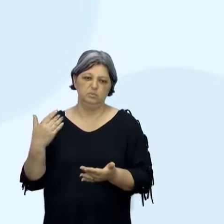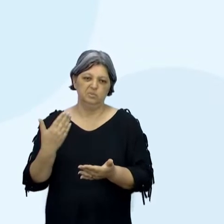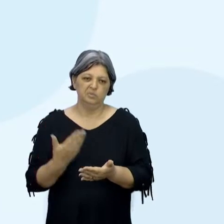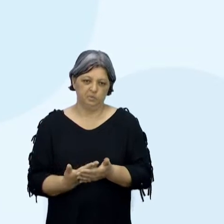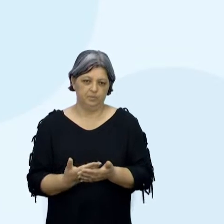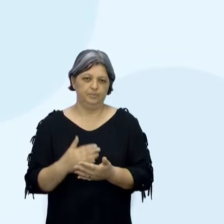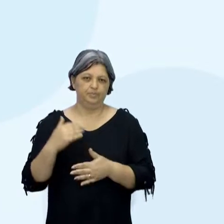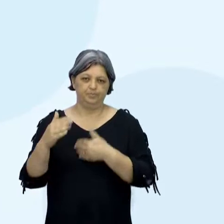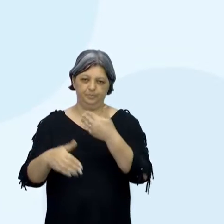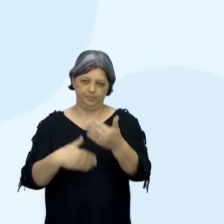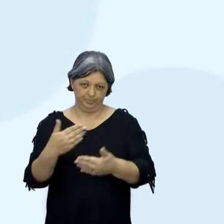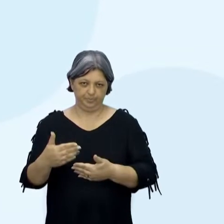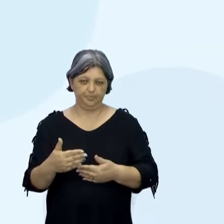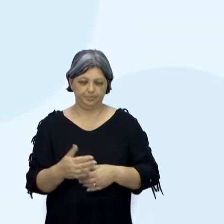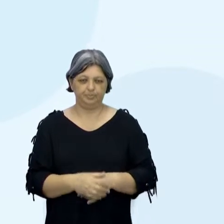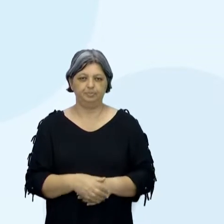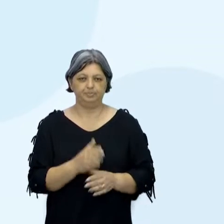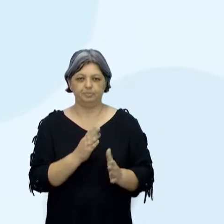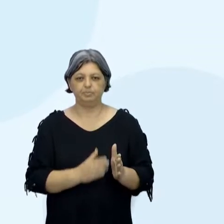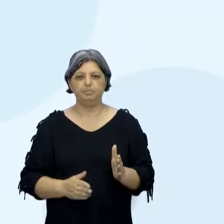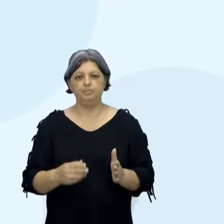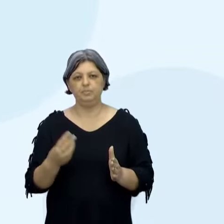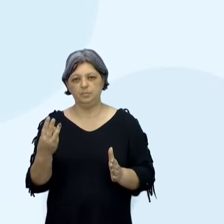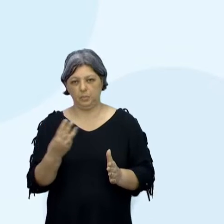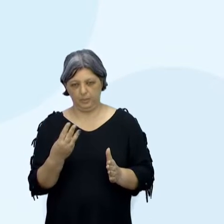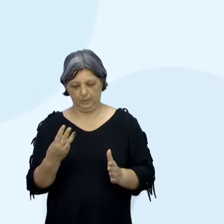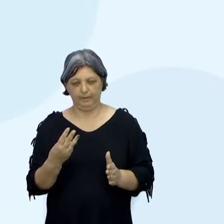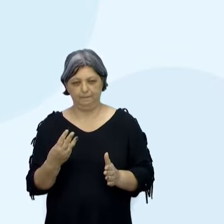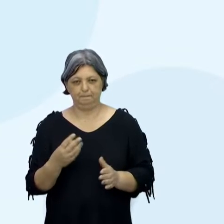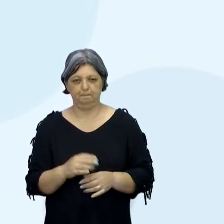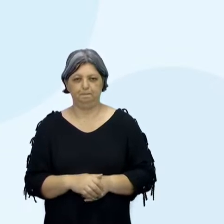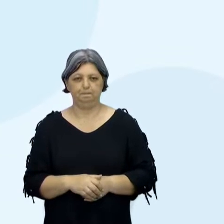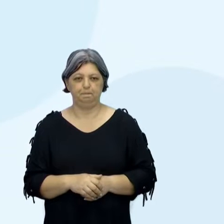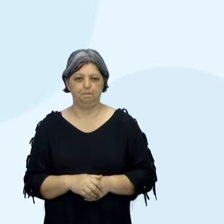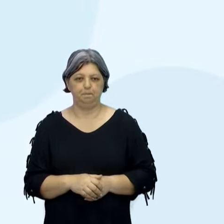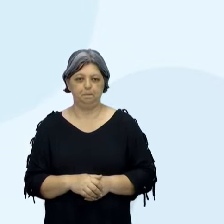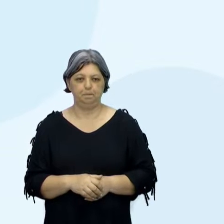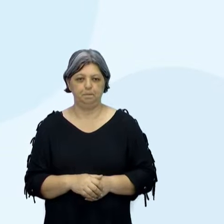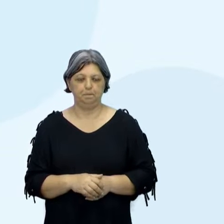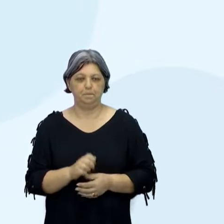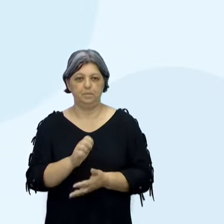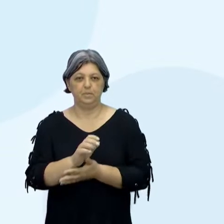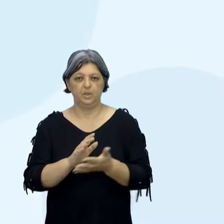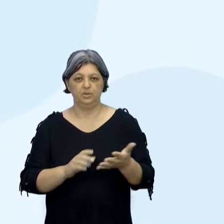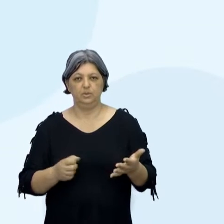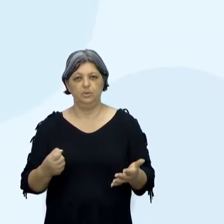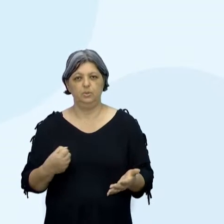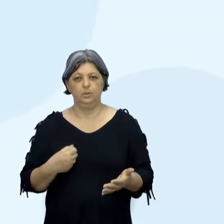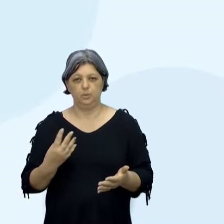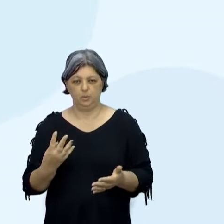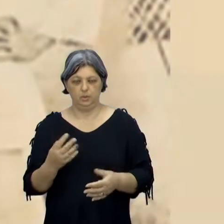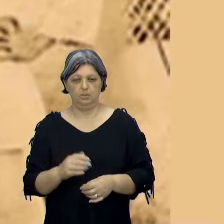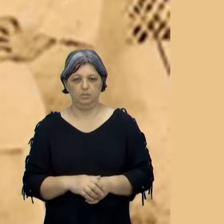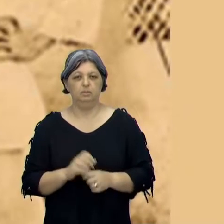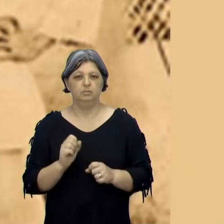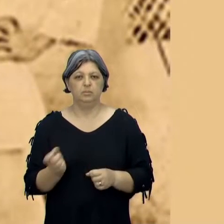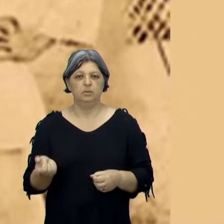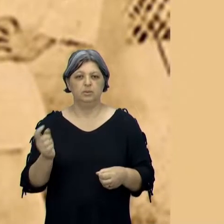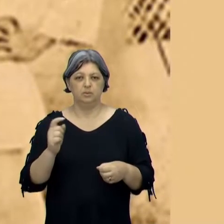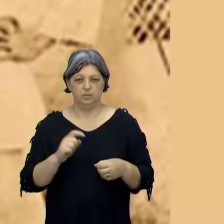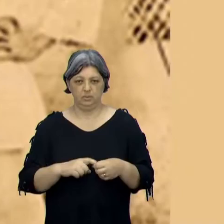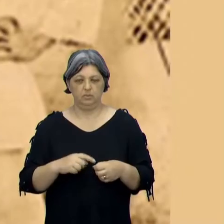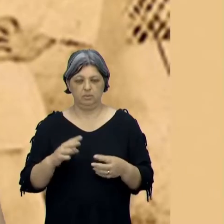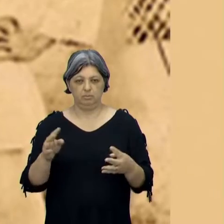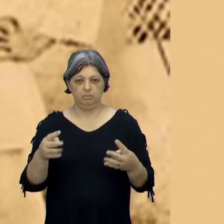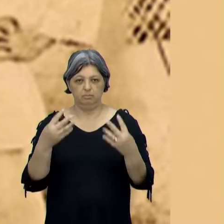desse desenvolvimento, dessa parte 3 do desenvolvimento aí dessa nossa atividade 4. Pessoal, pode voltar em mim um